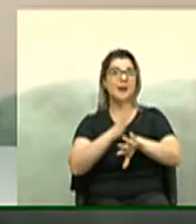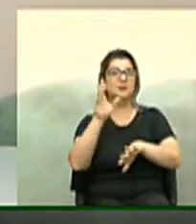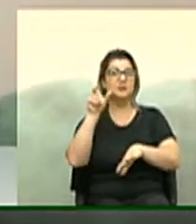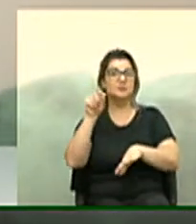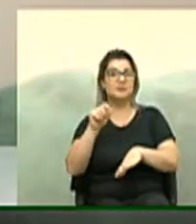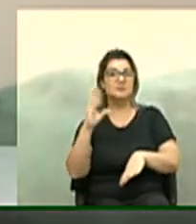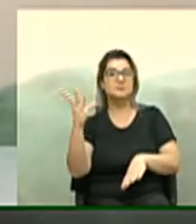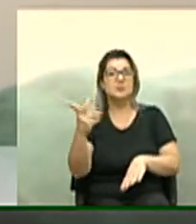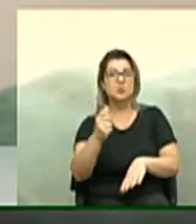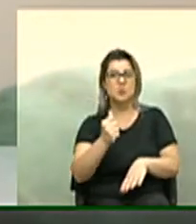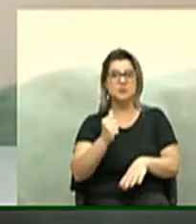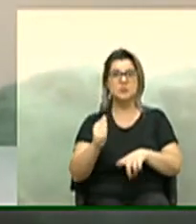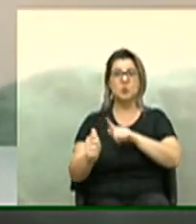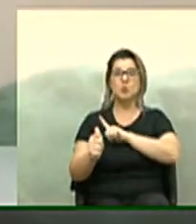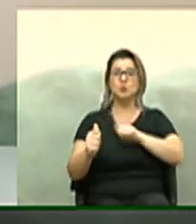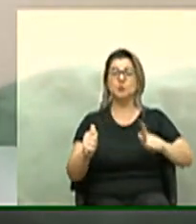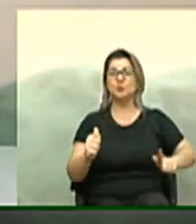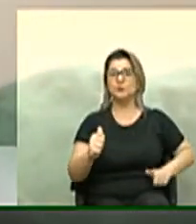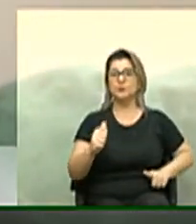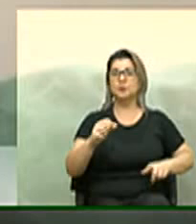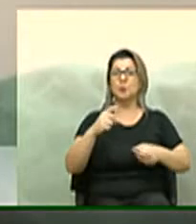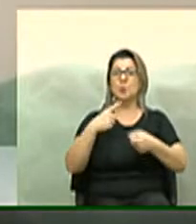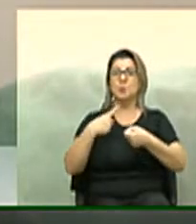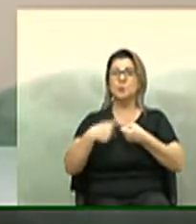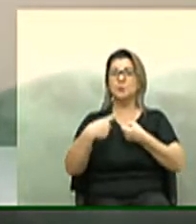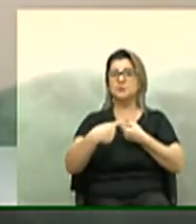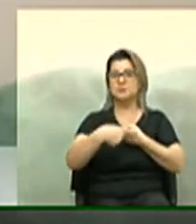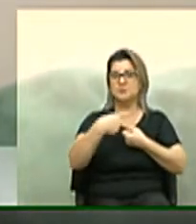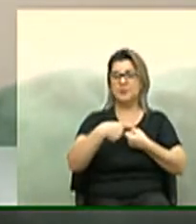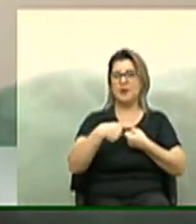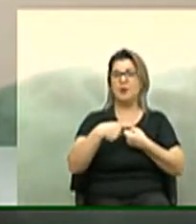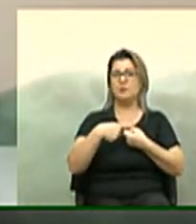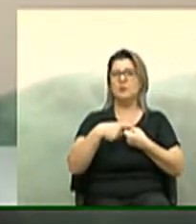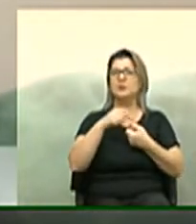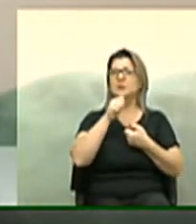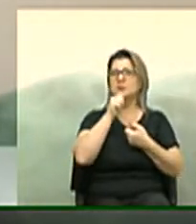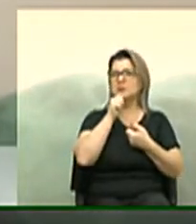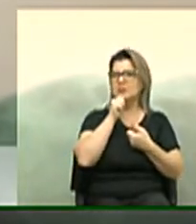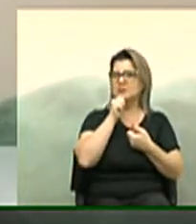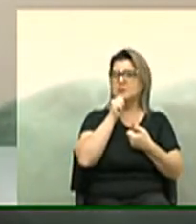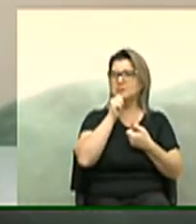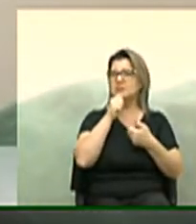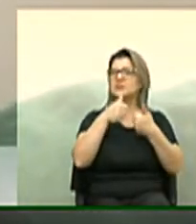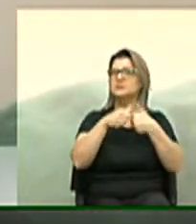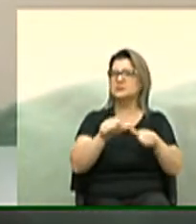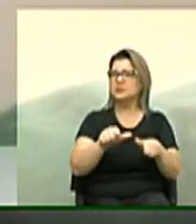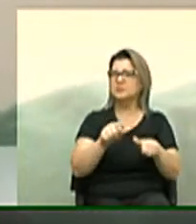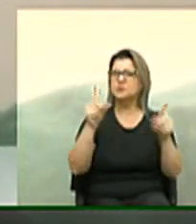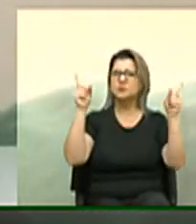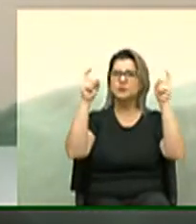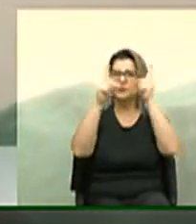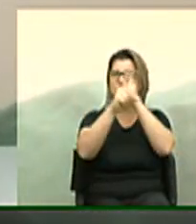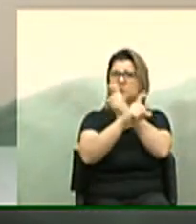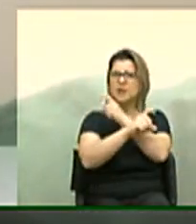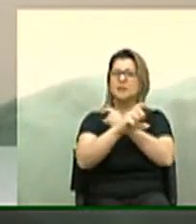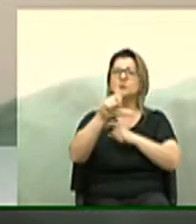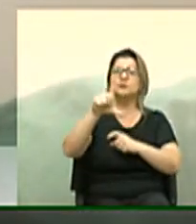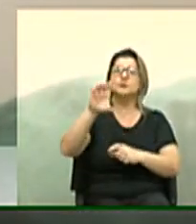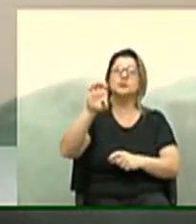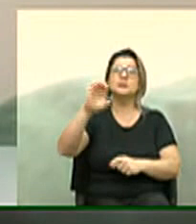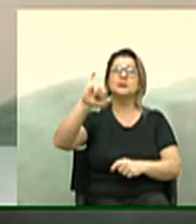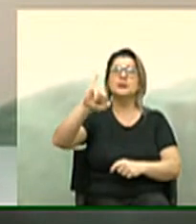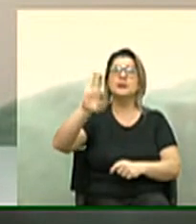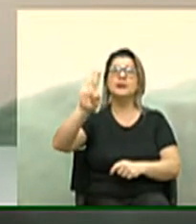municipal. E nós estamos com dificuldade de leito em Porto Alegre. A secretária Arita disse aqui